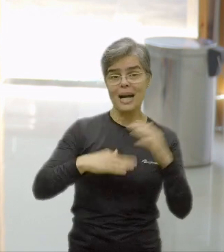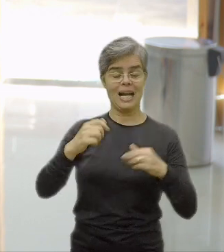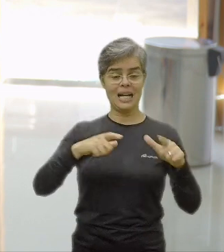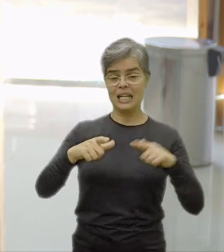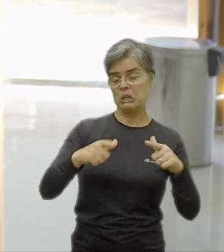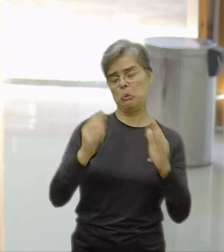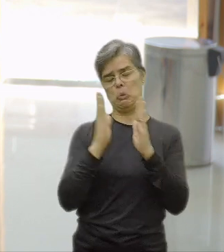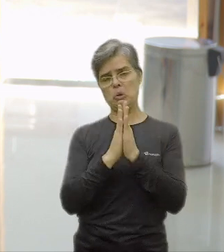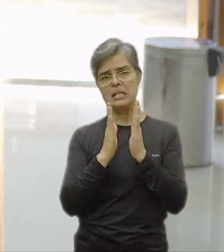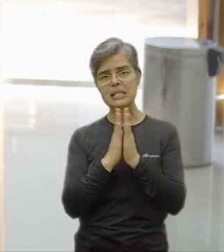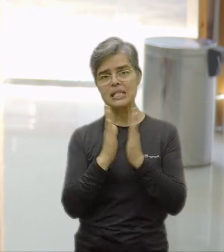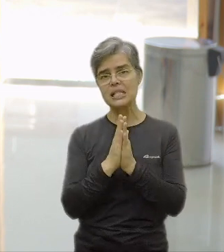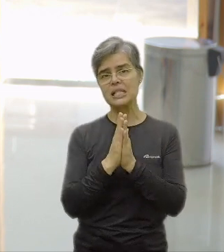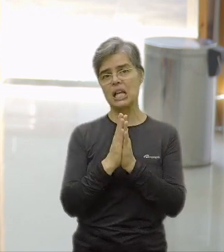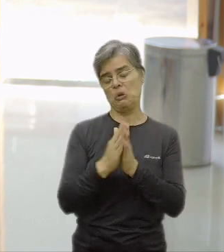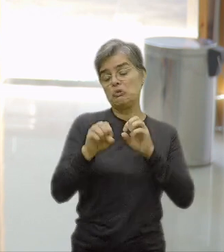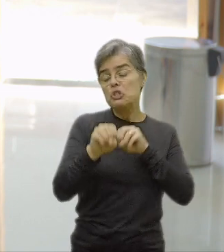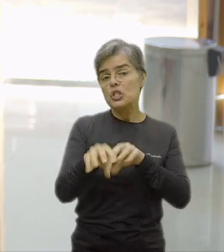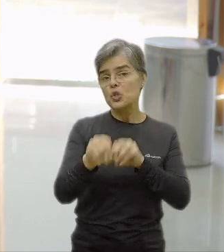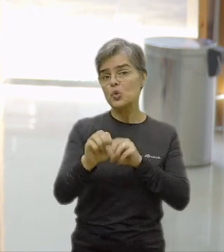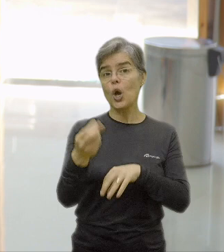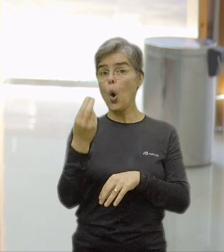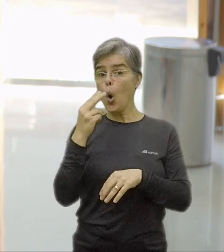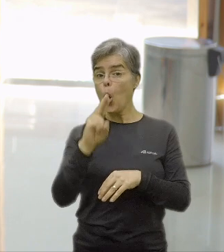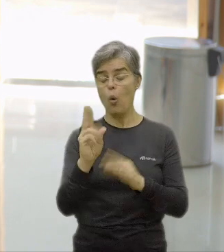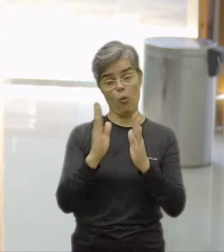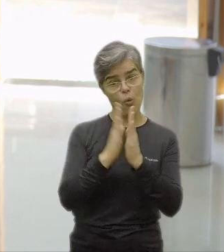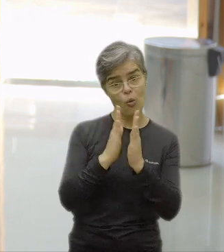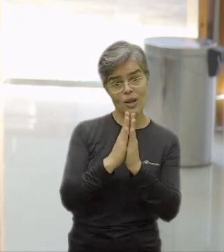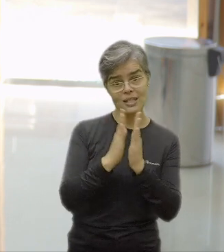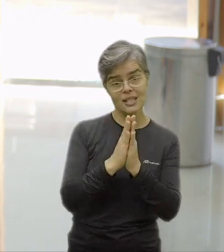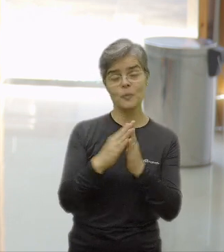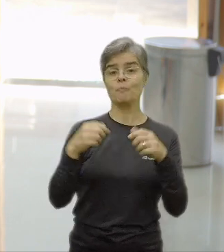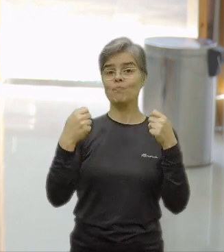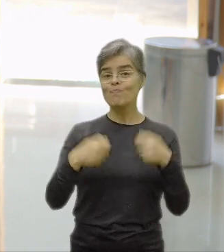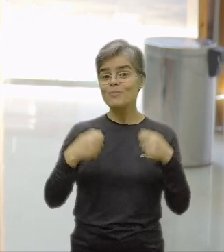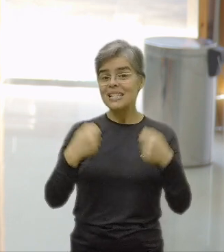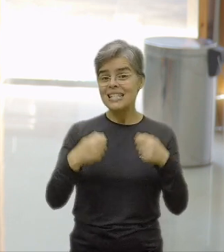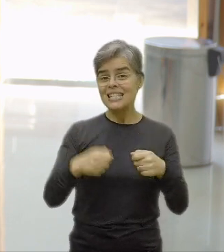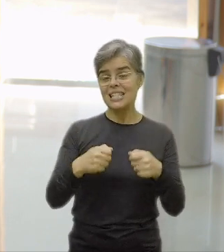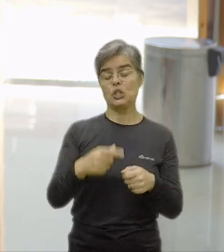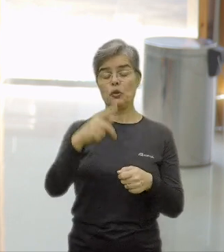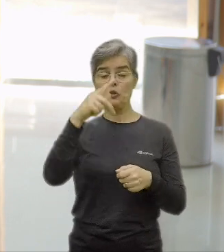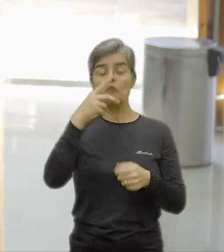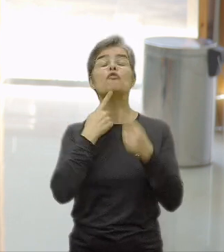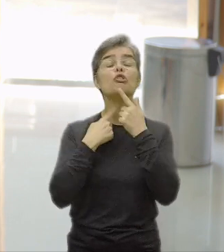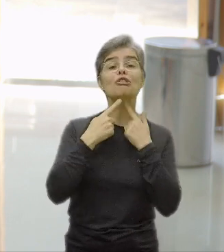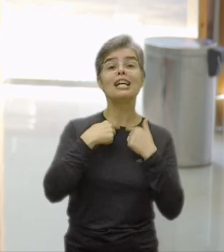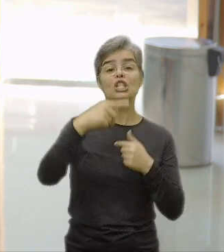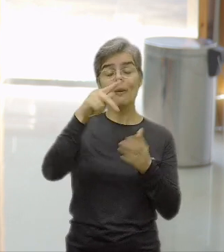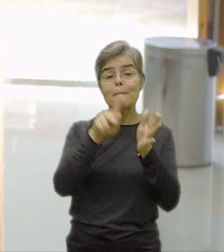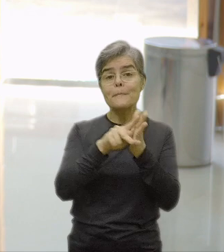ações, sejam de oração, de instrução ou de intervenção, elas devem ser